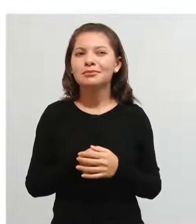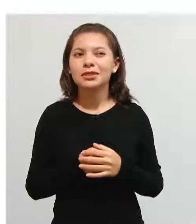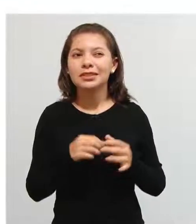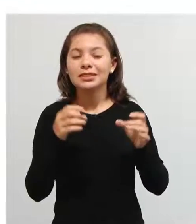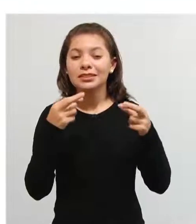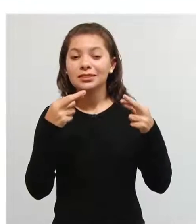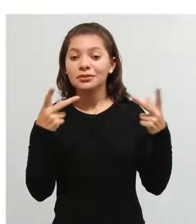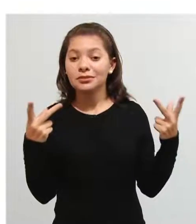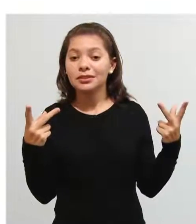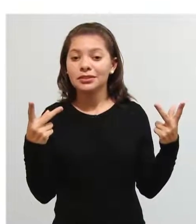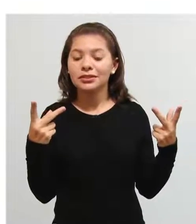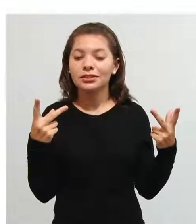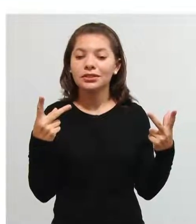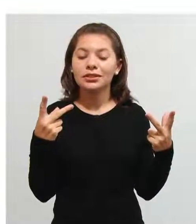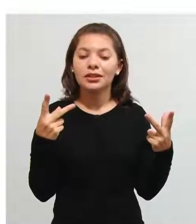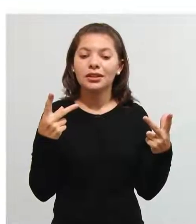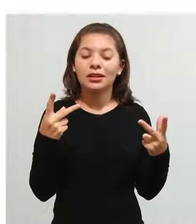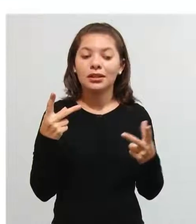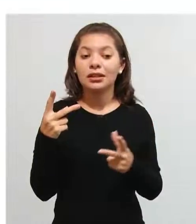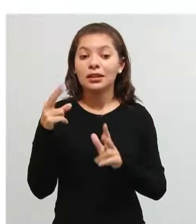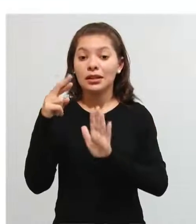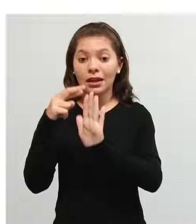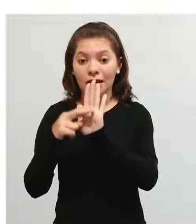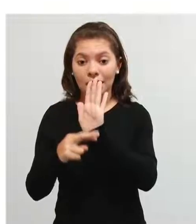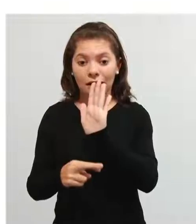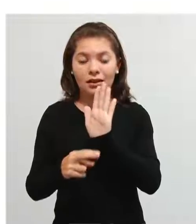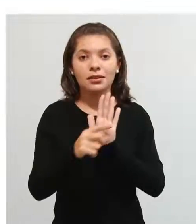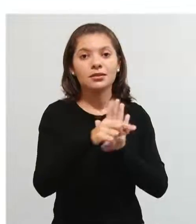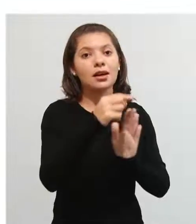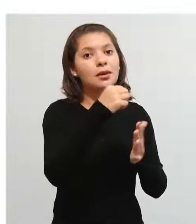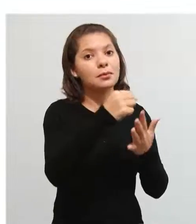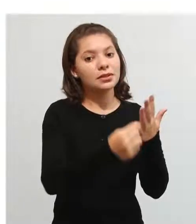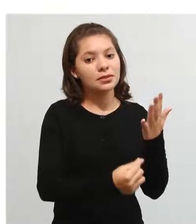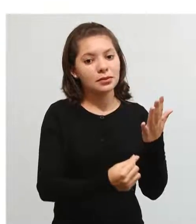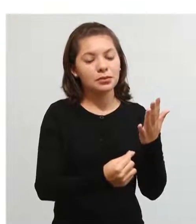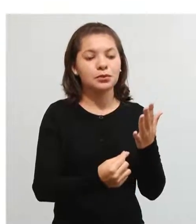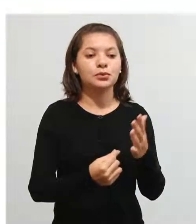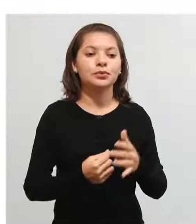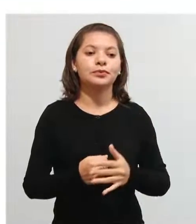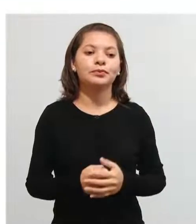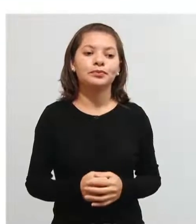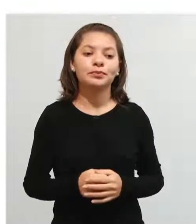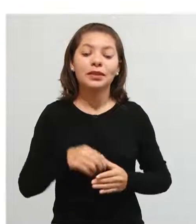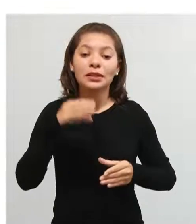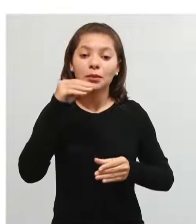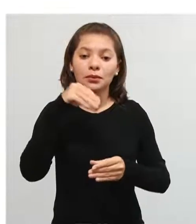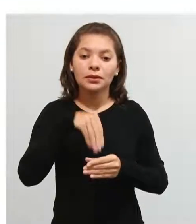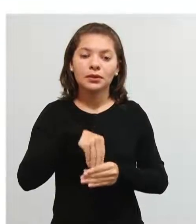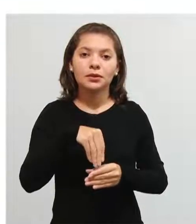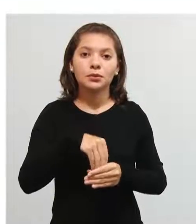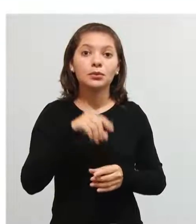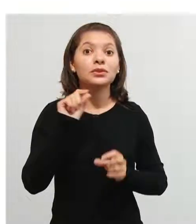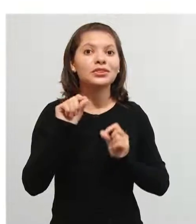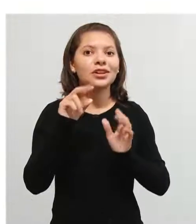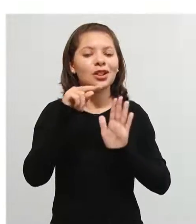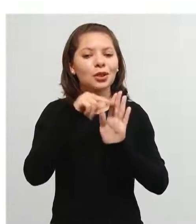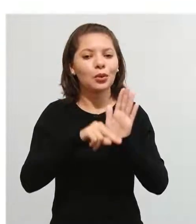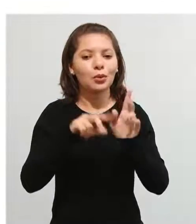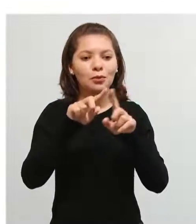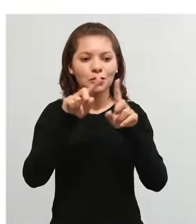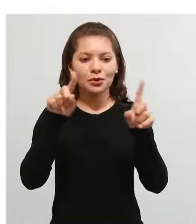distinções entre regras e princípios. Lembrando que regras e princípios estão dentro de normas,